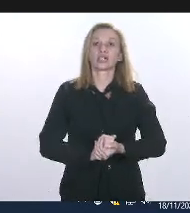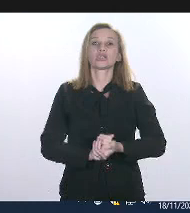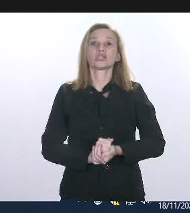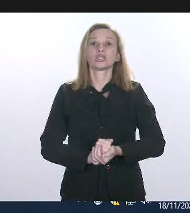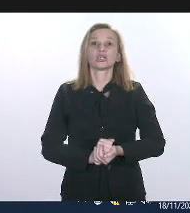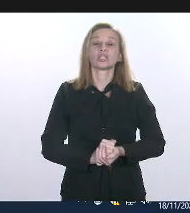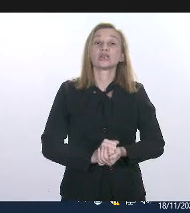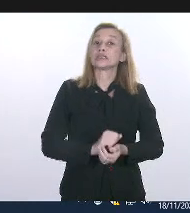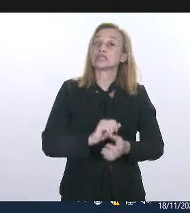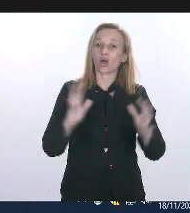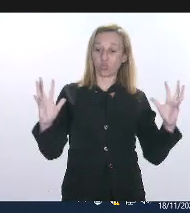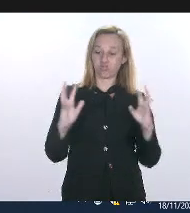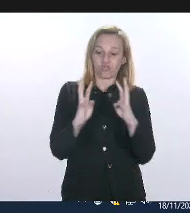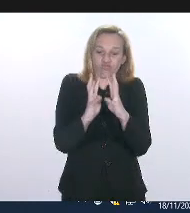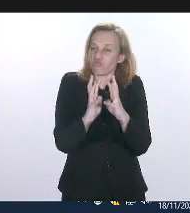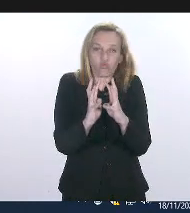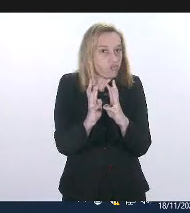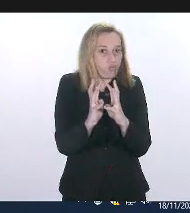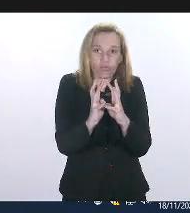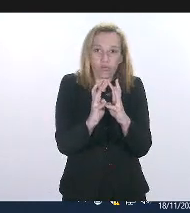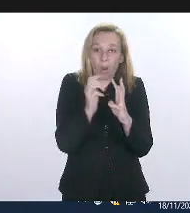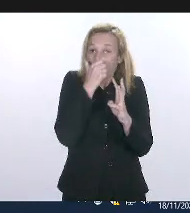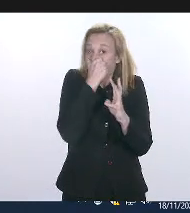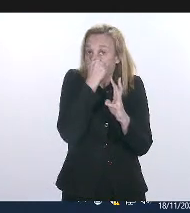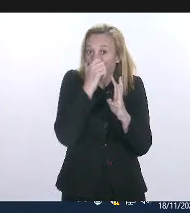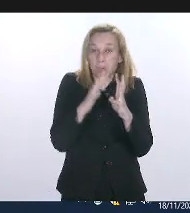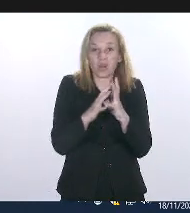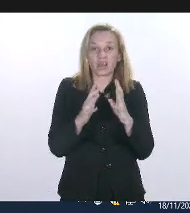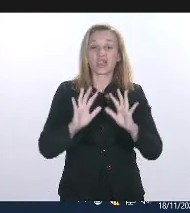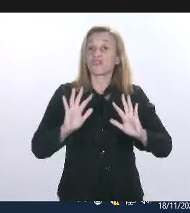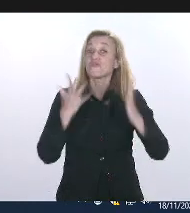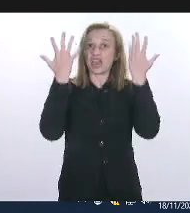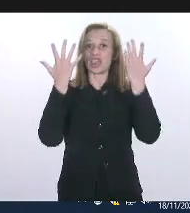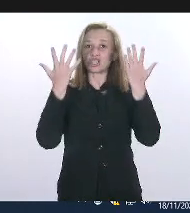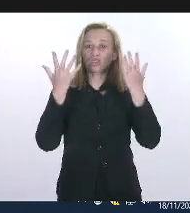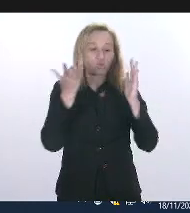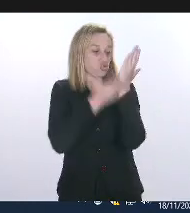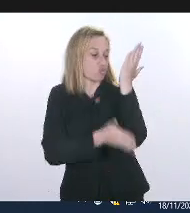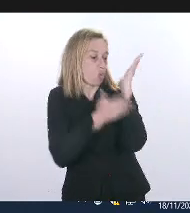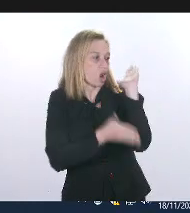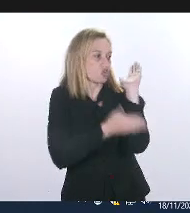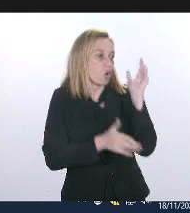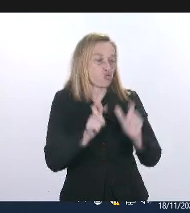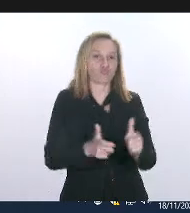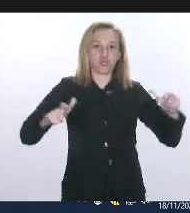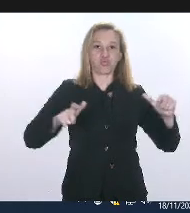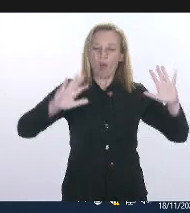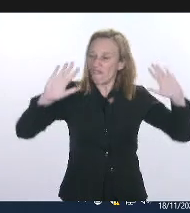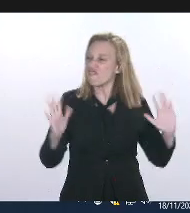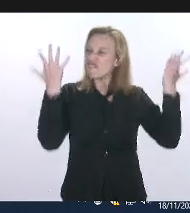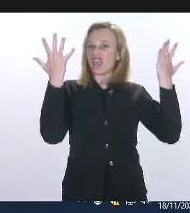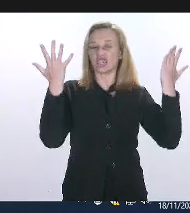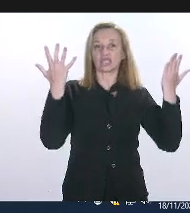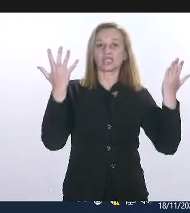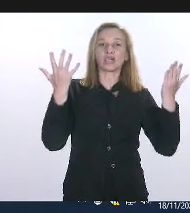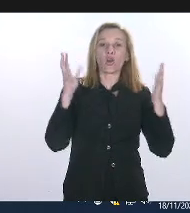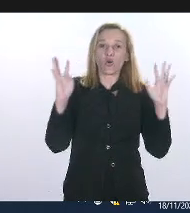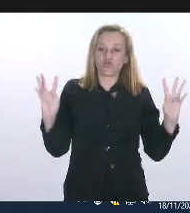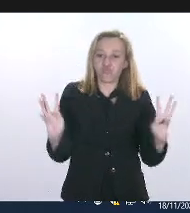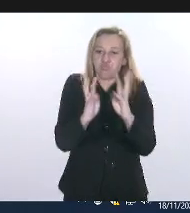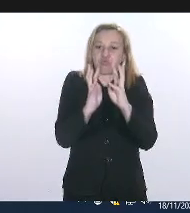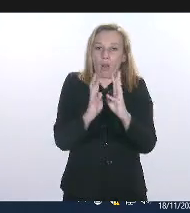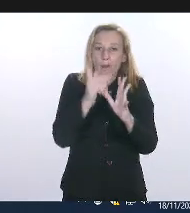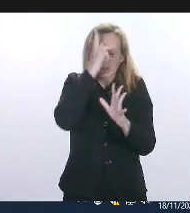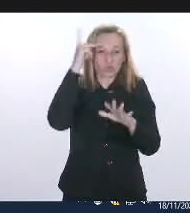não aglomerar, não fazer grandes eventos, não fazer um churrascão, não fazer uma grande festa, não aglomerar pessoas na